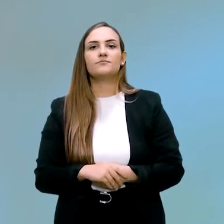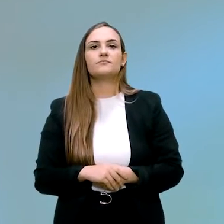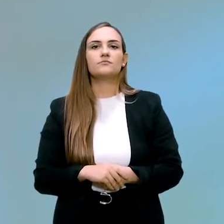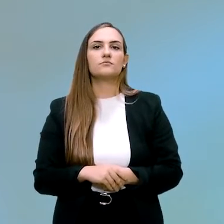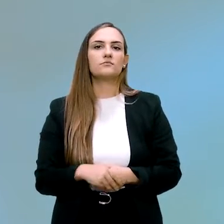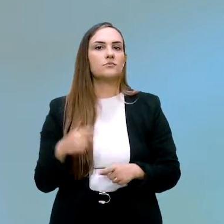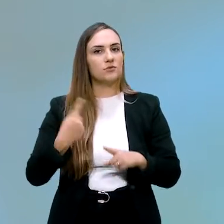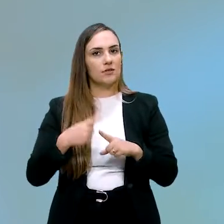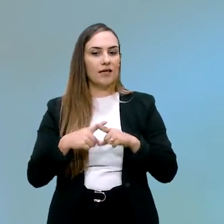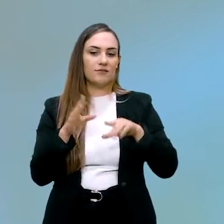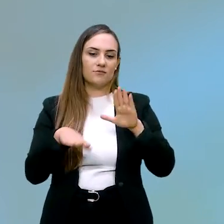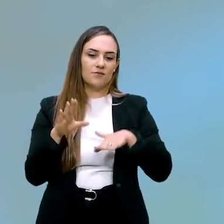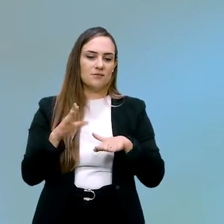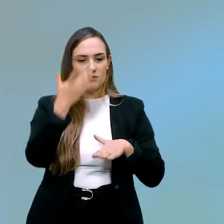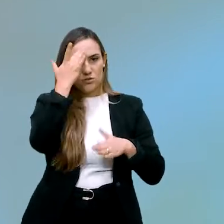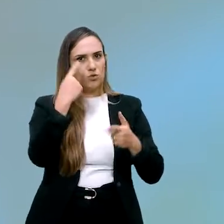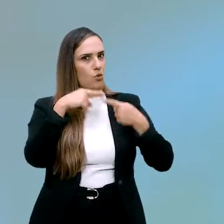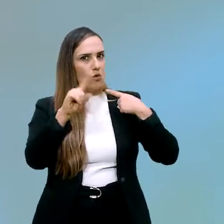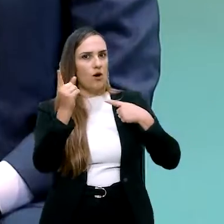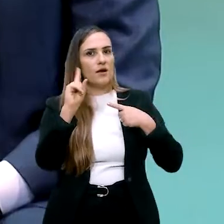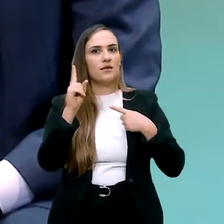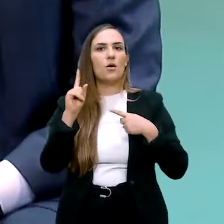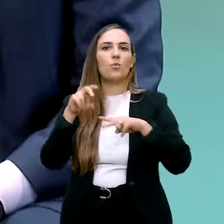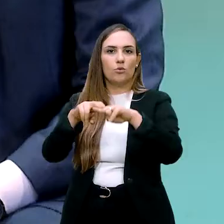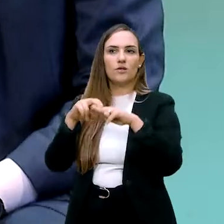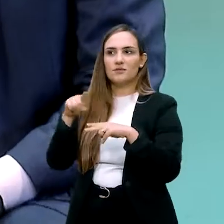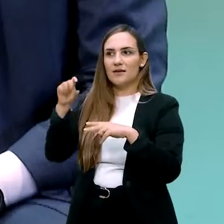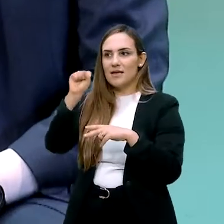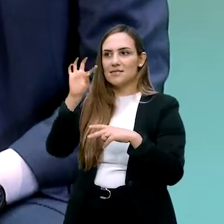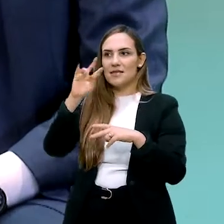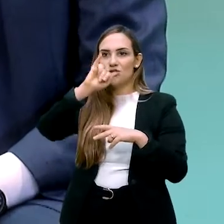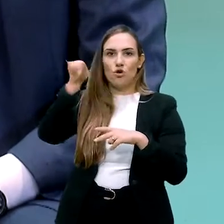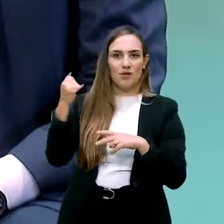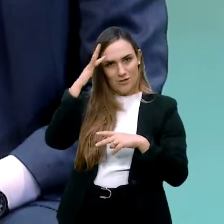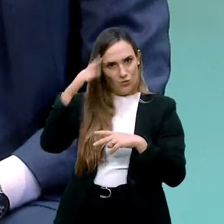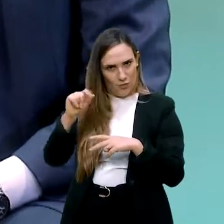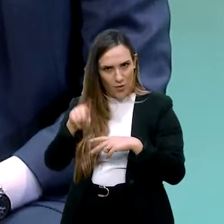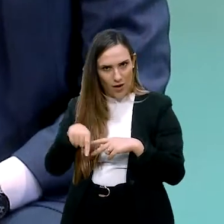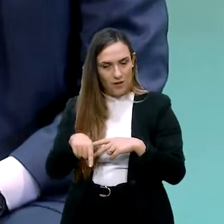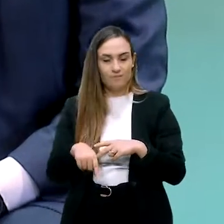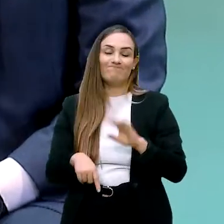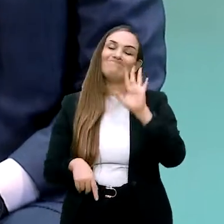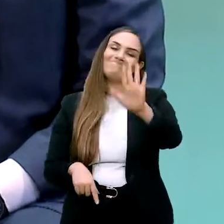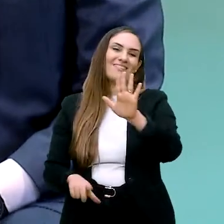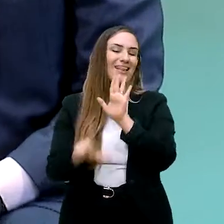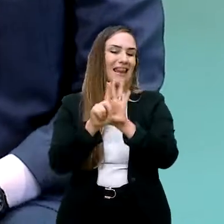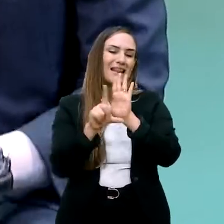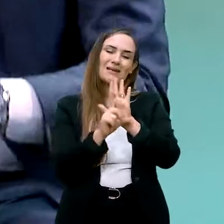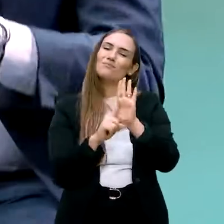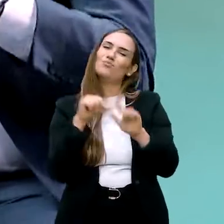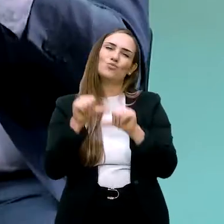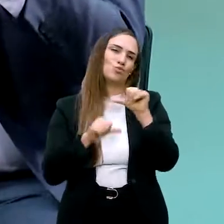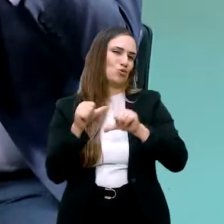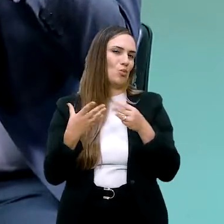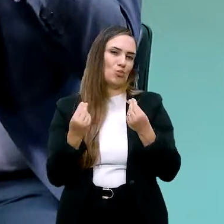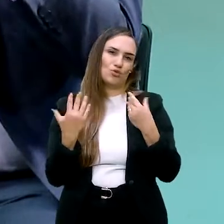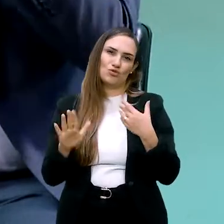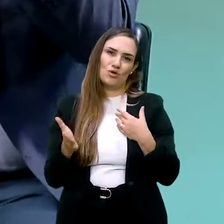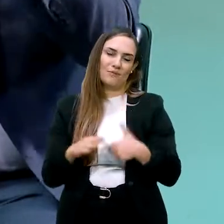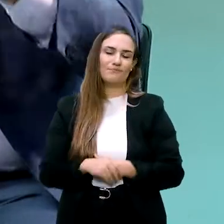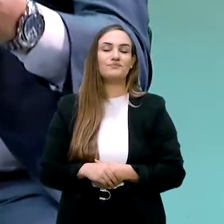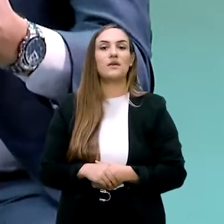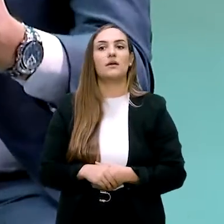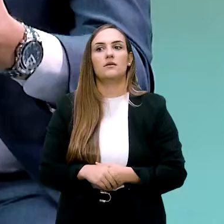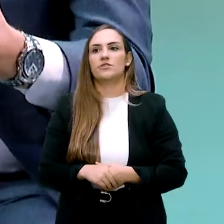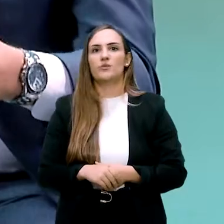que motivou essa decisão do STJ, não? Essa é uma lei que foi alterada muitas vezes, até mesmo no